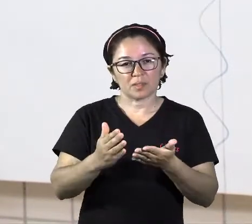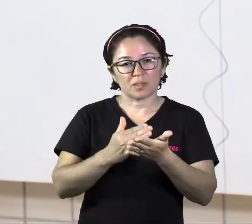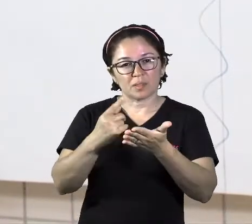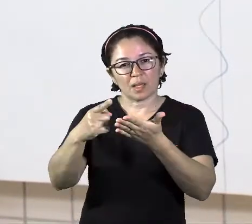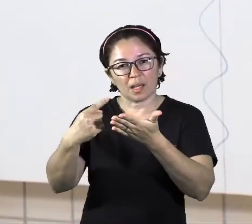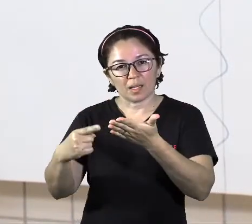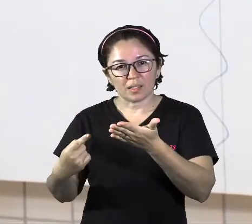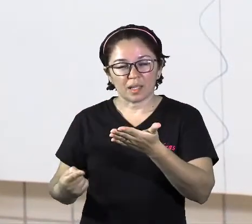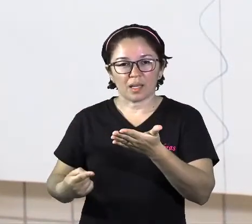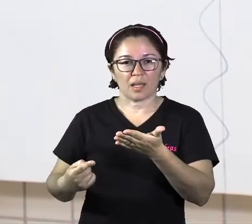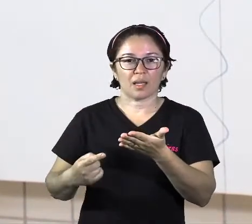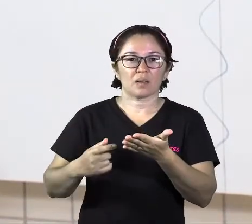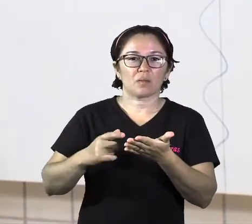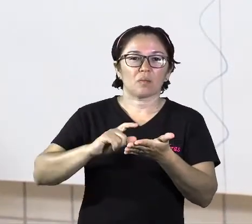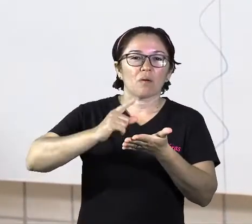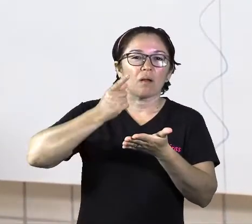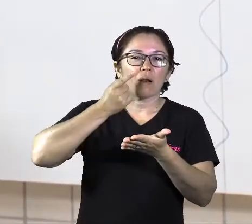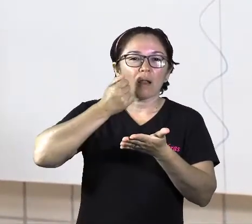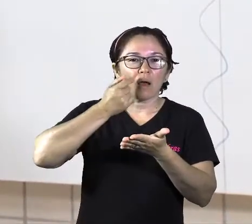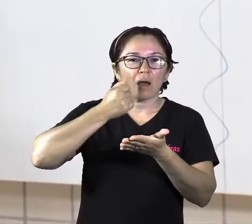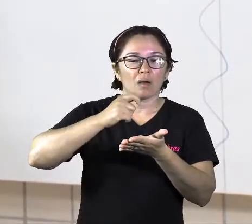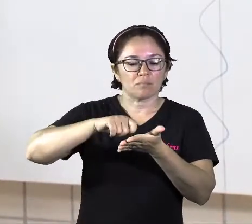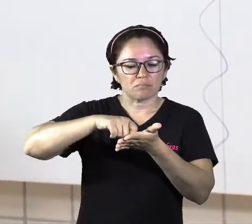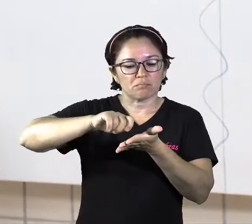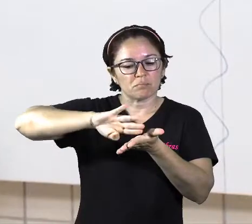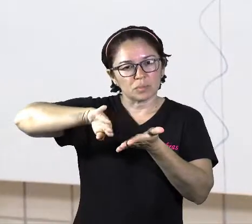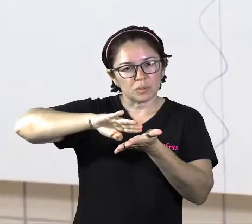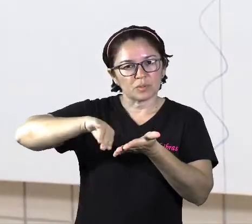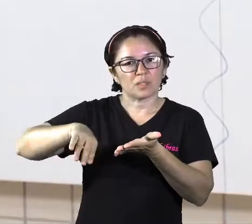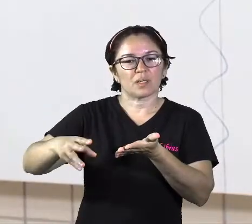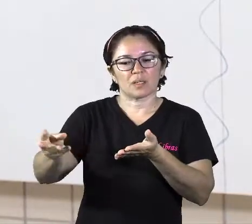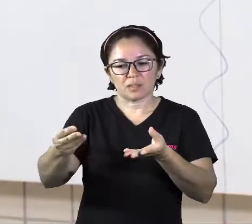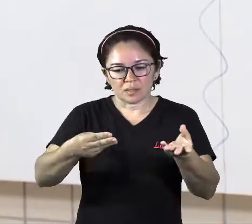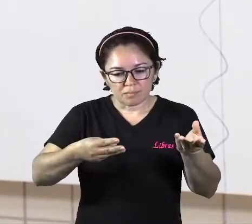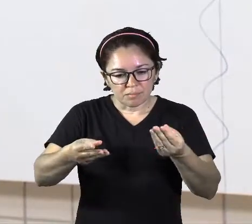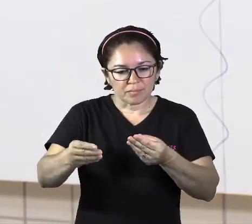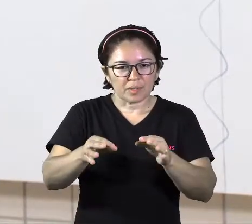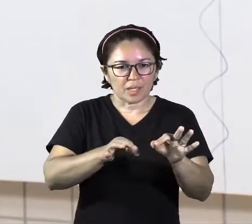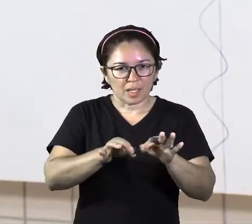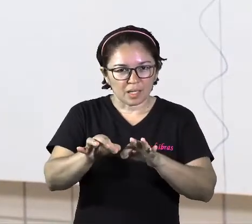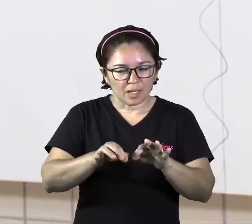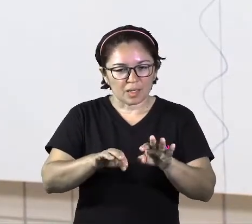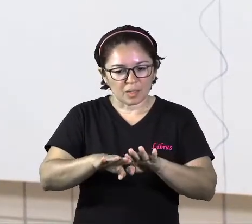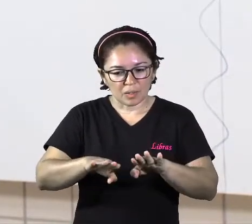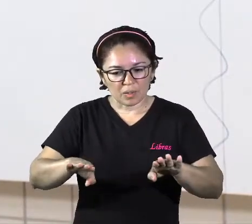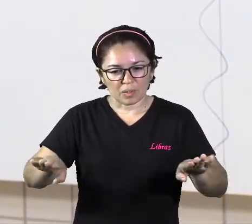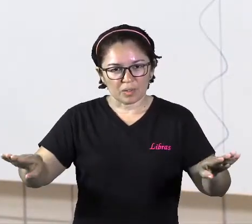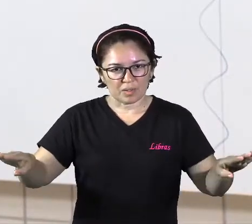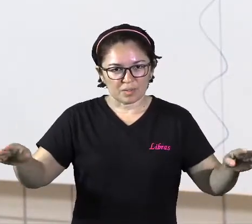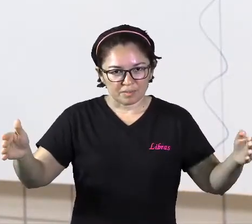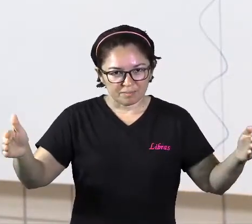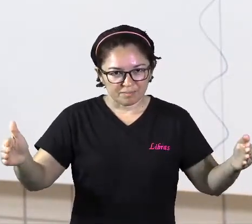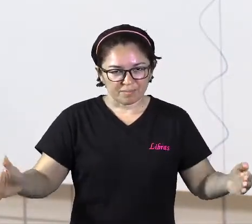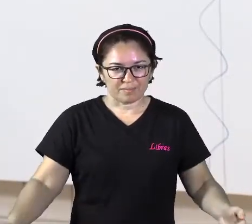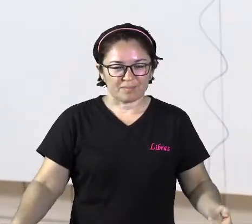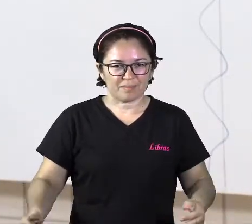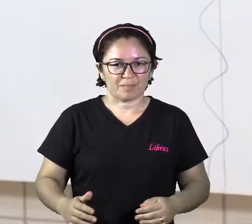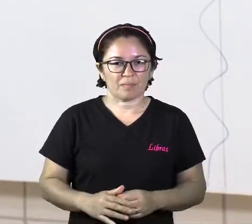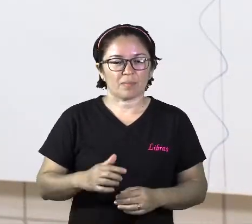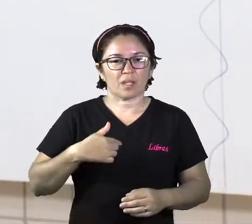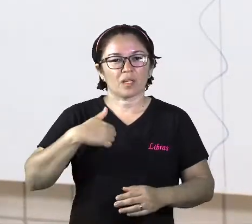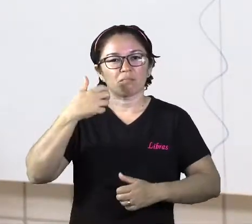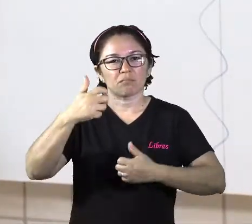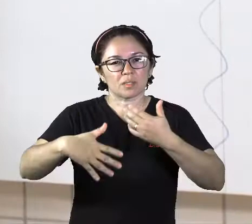tudo que é trabalhado aqui está no seu bloco de estudo, tá? Então eu vou fazendo a aula, trabalhando os conteúdos e você já vai